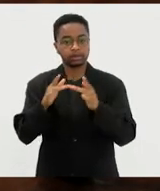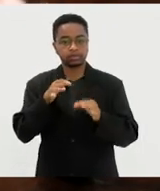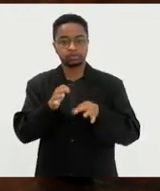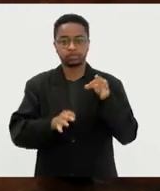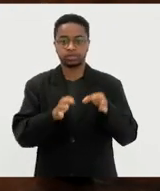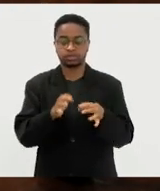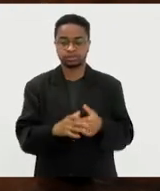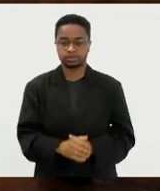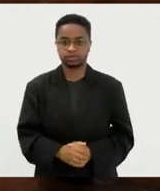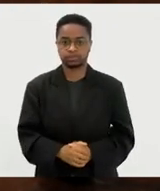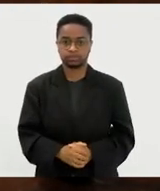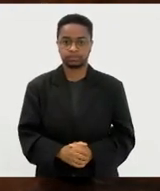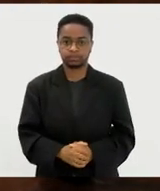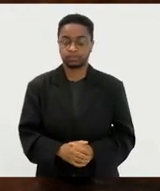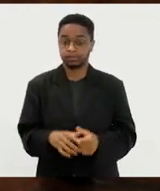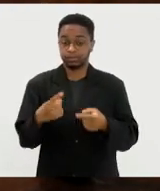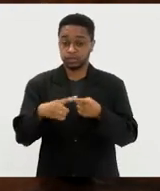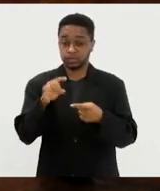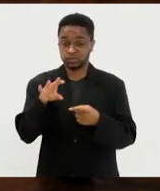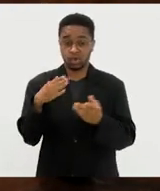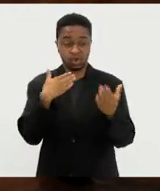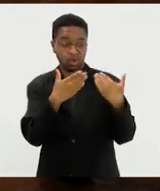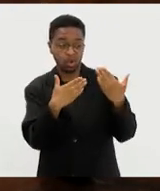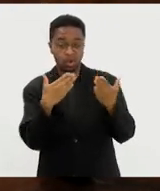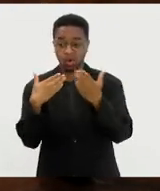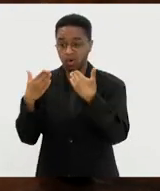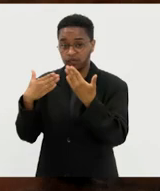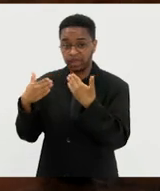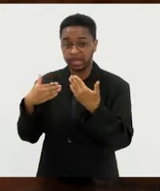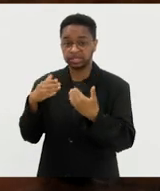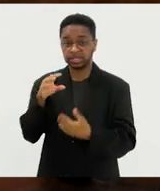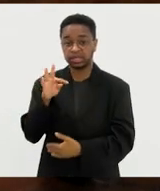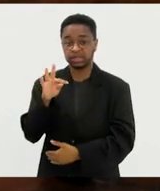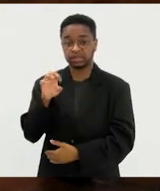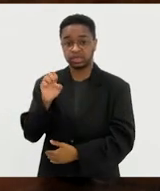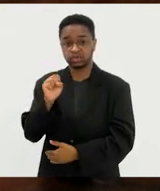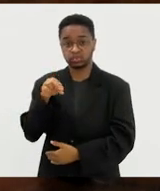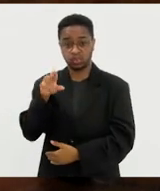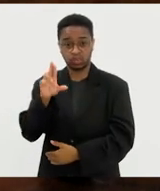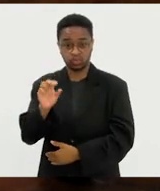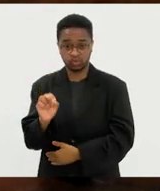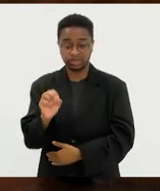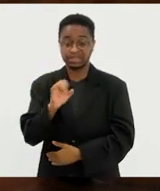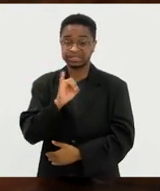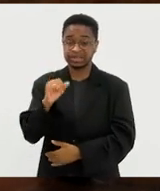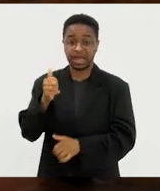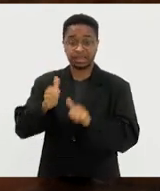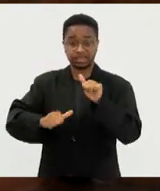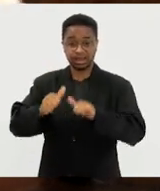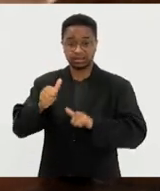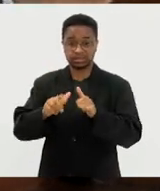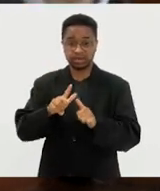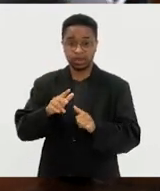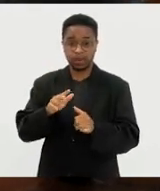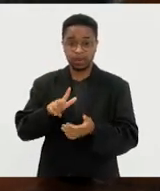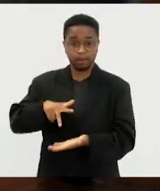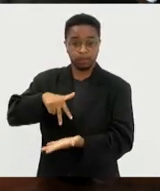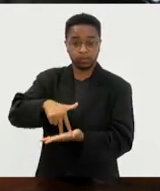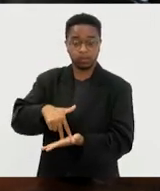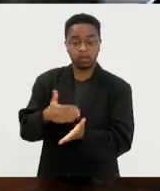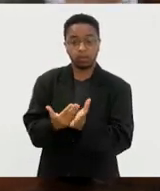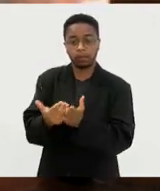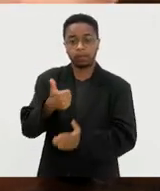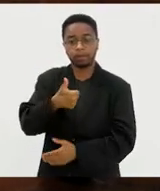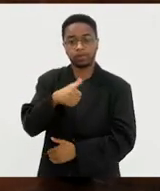jurídica. Porque só negociação de conversa com o Tesouro, se analisar a posição do Tesouro, desde